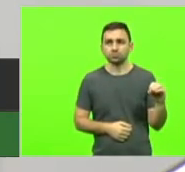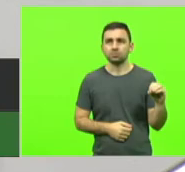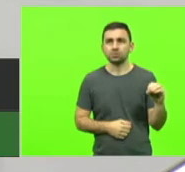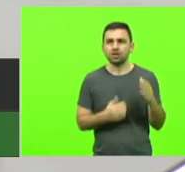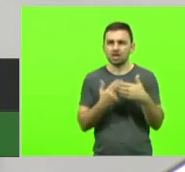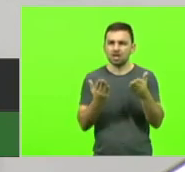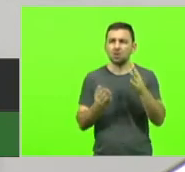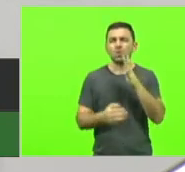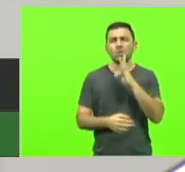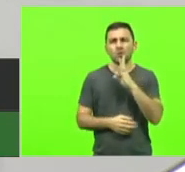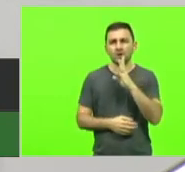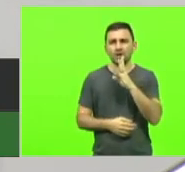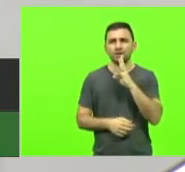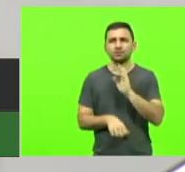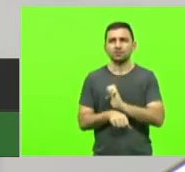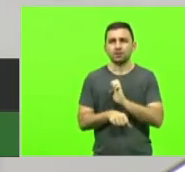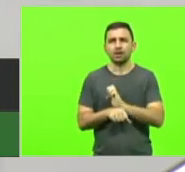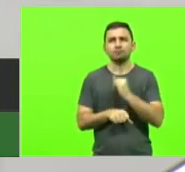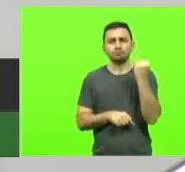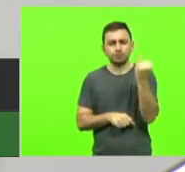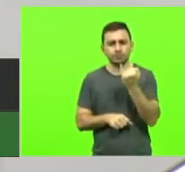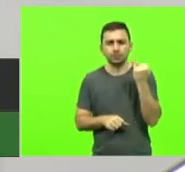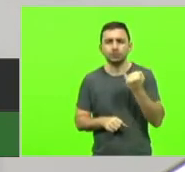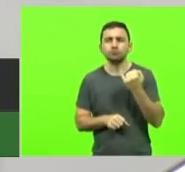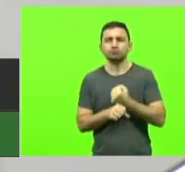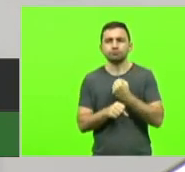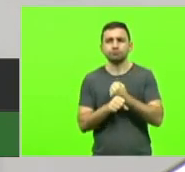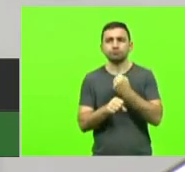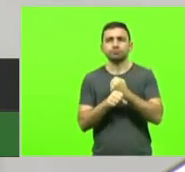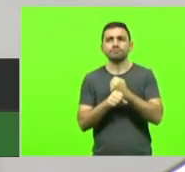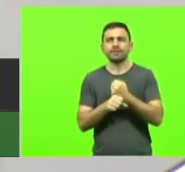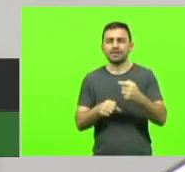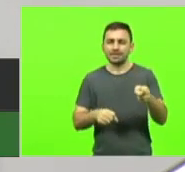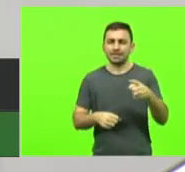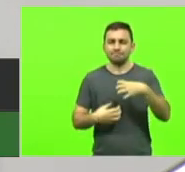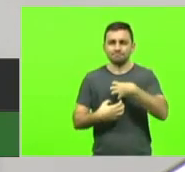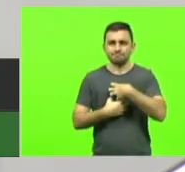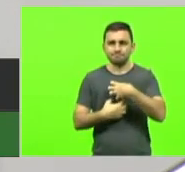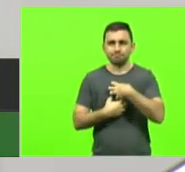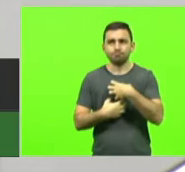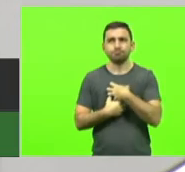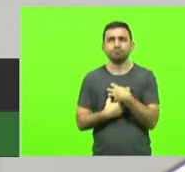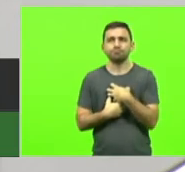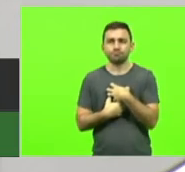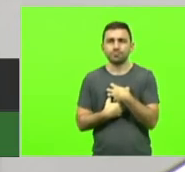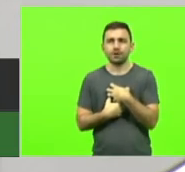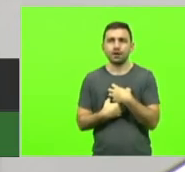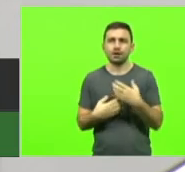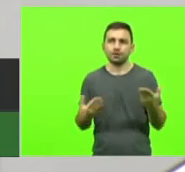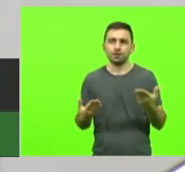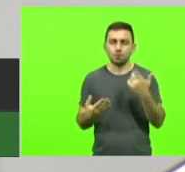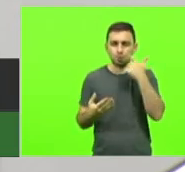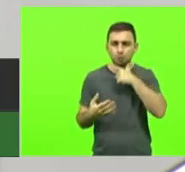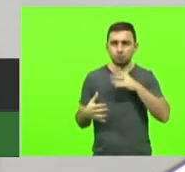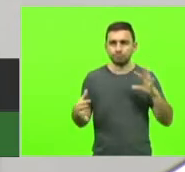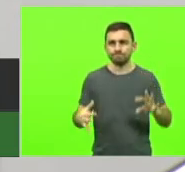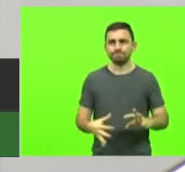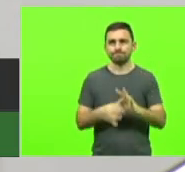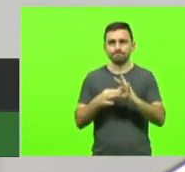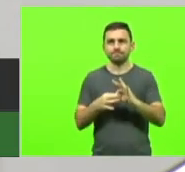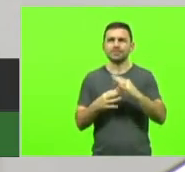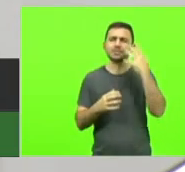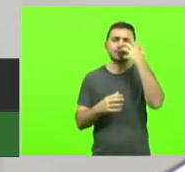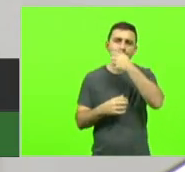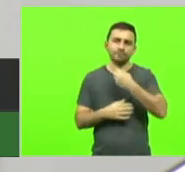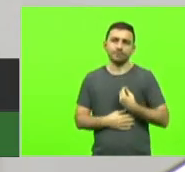estado e sabe da importância dessas obras, se sensibilizou e estabelecemos aqui uma grande parceria que vai salvar a vida